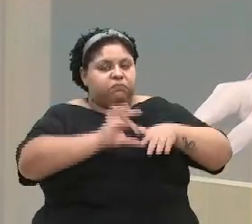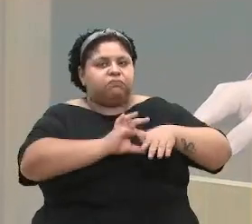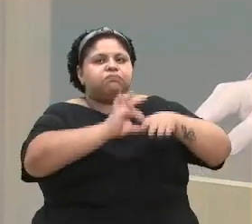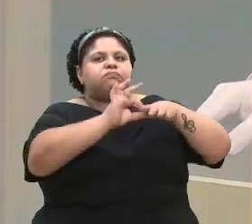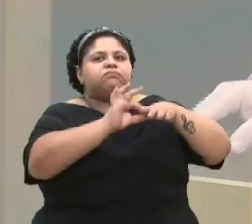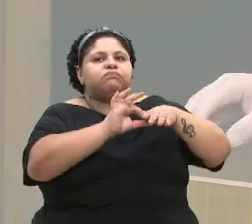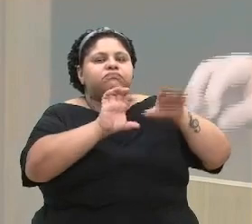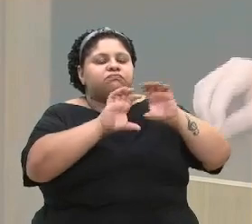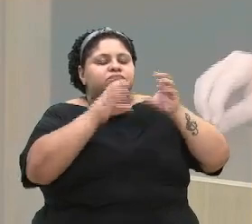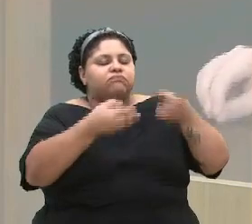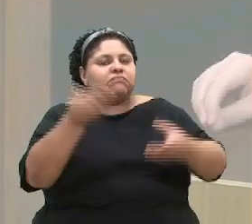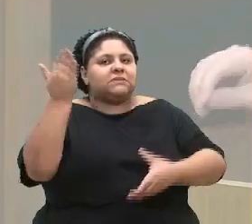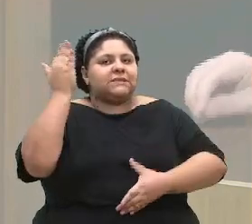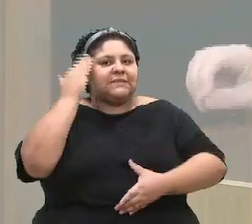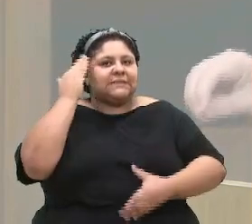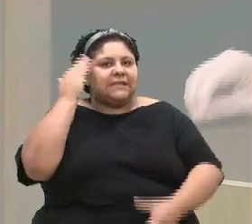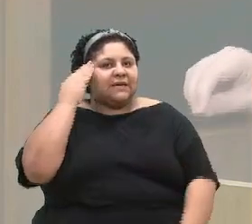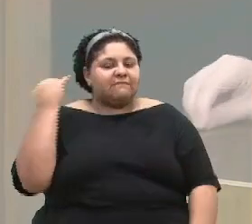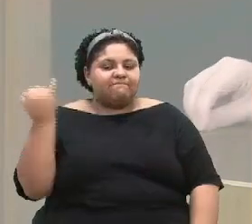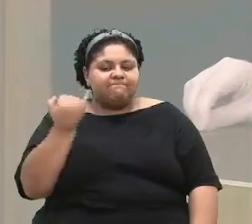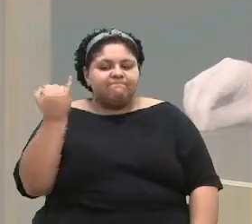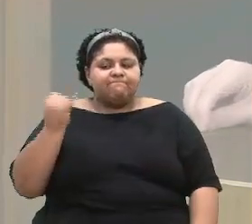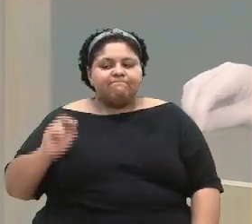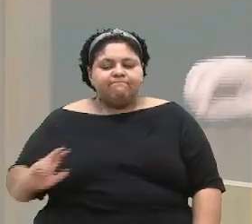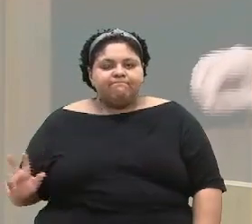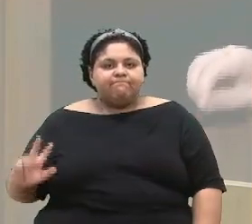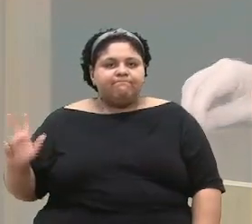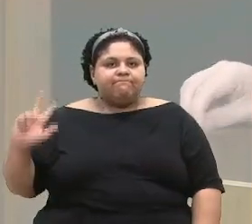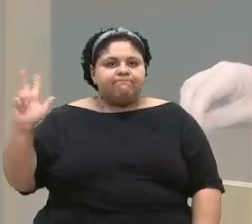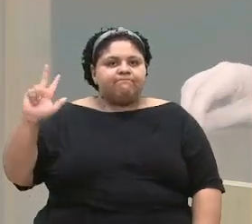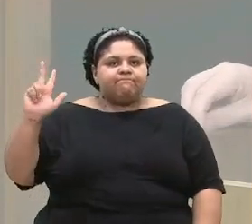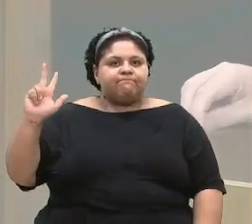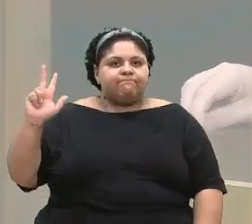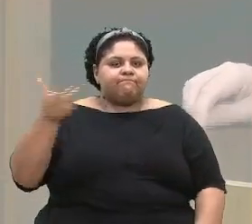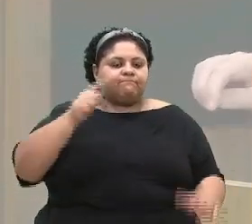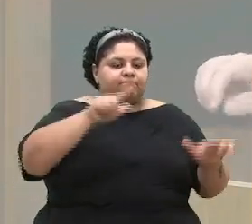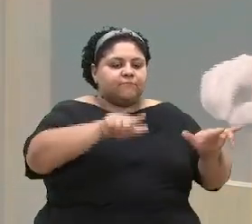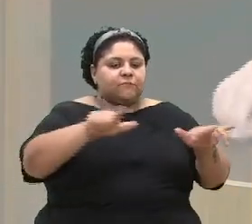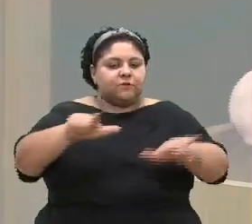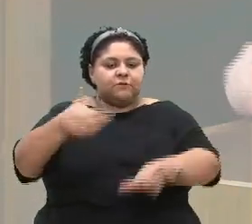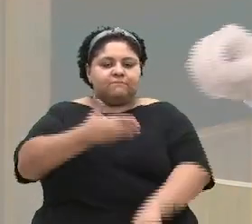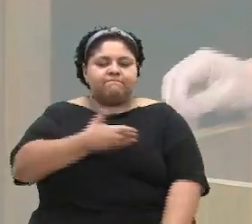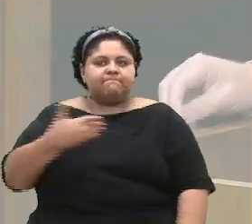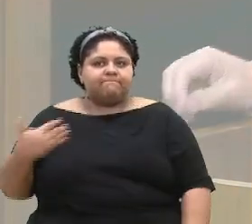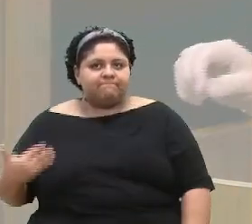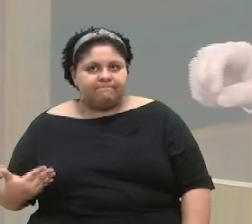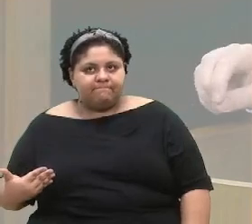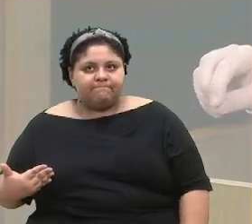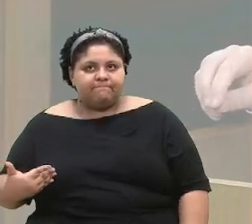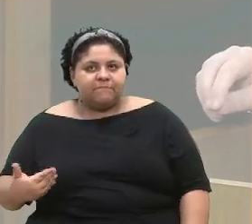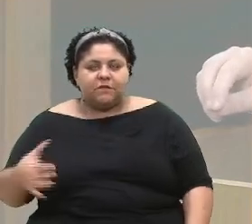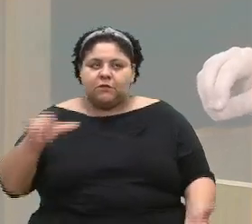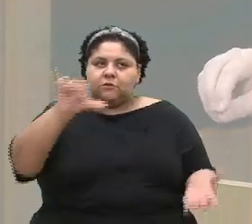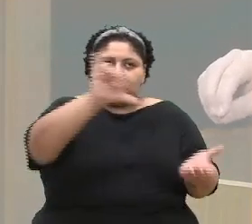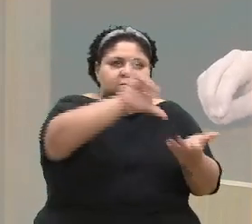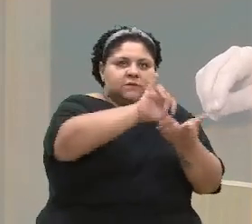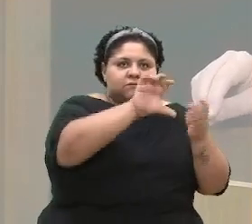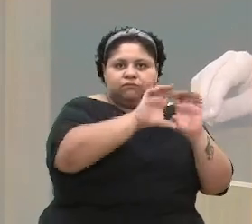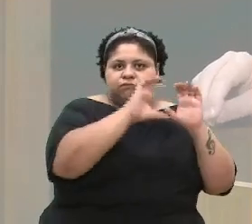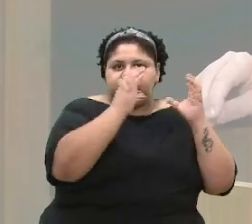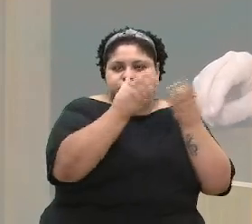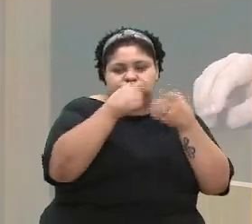sabe da importância da valorização dos espaços públicos, do seu centro comunitário,